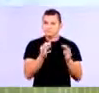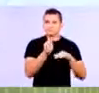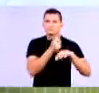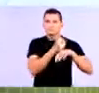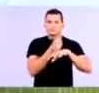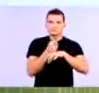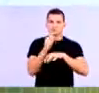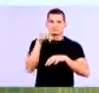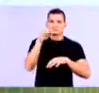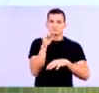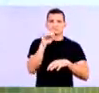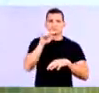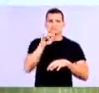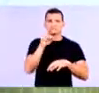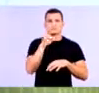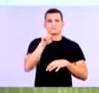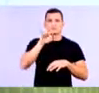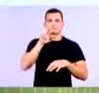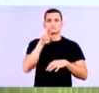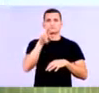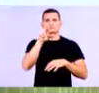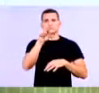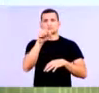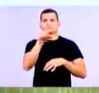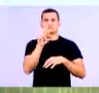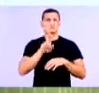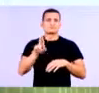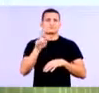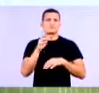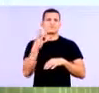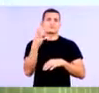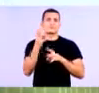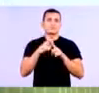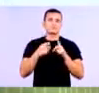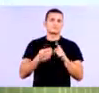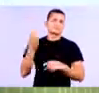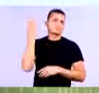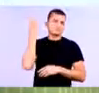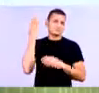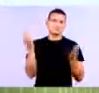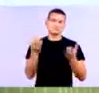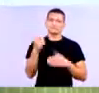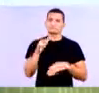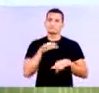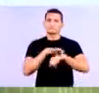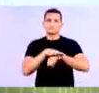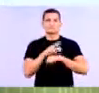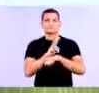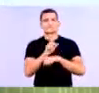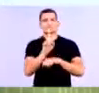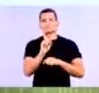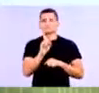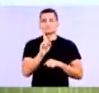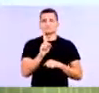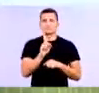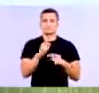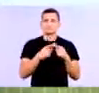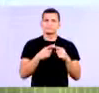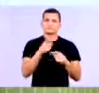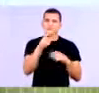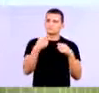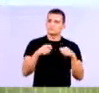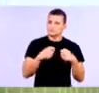utilizava 4 meses atrás, hoje, ele não te dá mais a garantia, não te assegura mais. Então, você